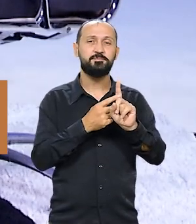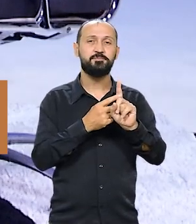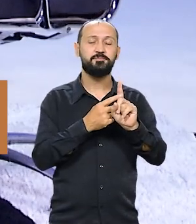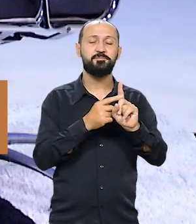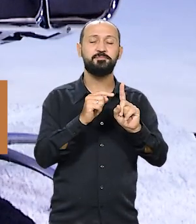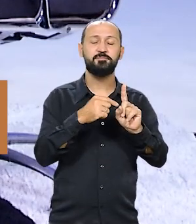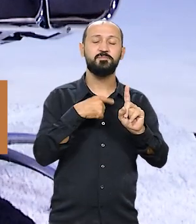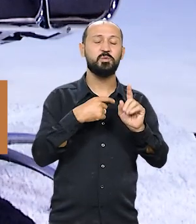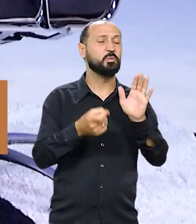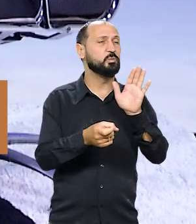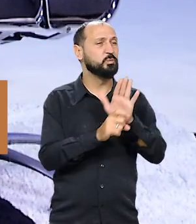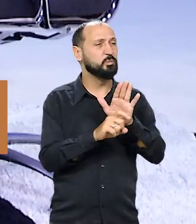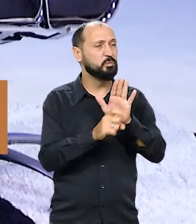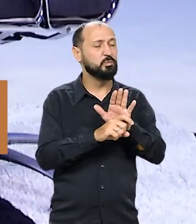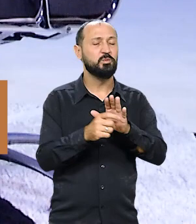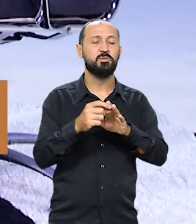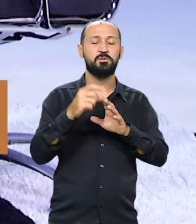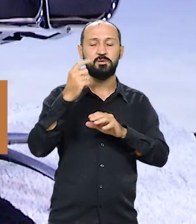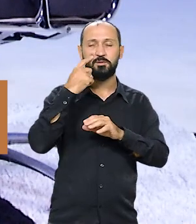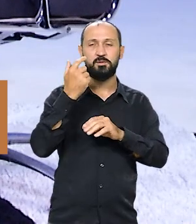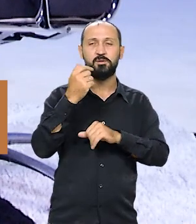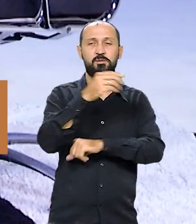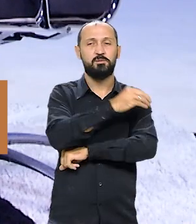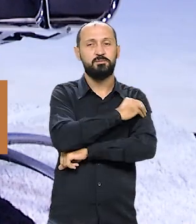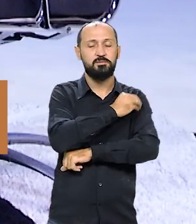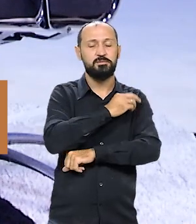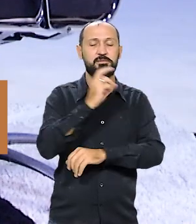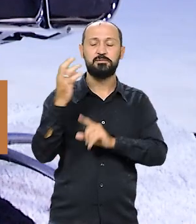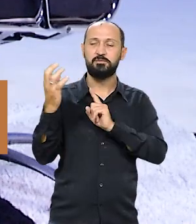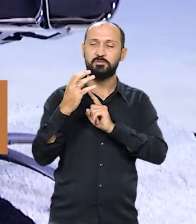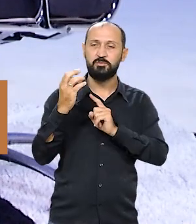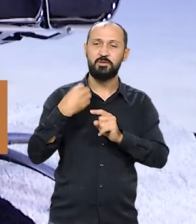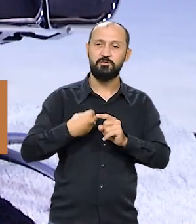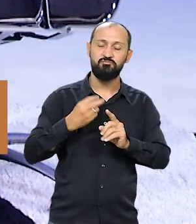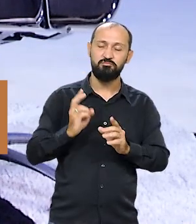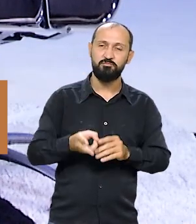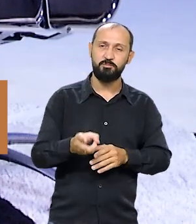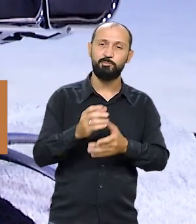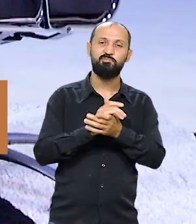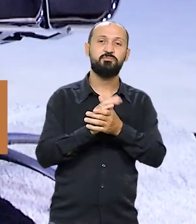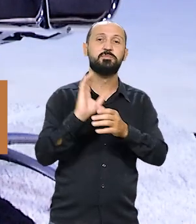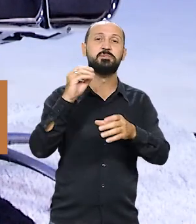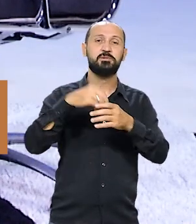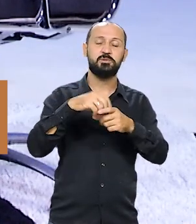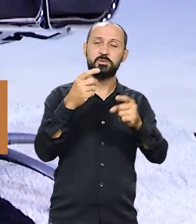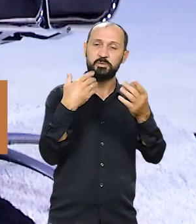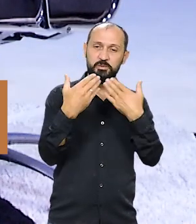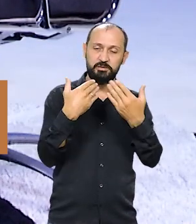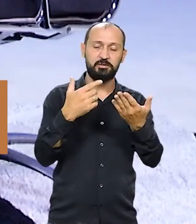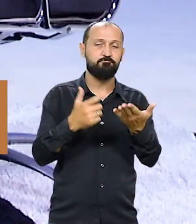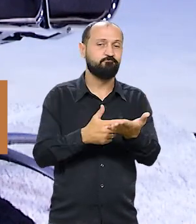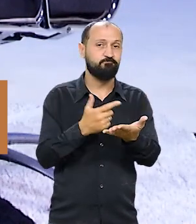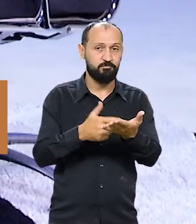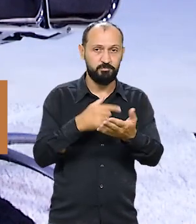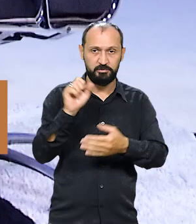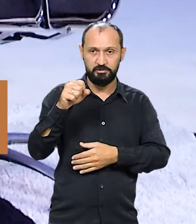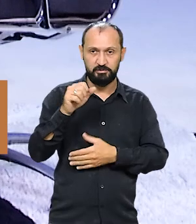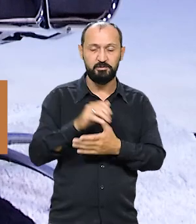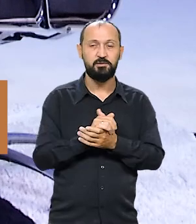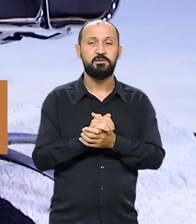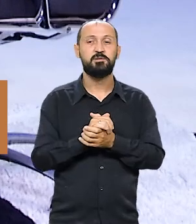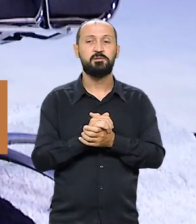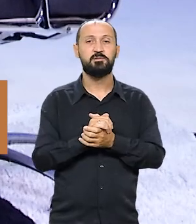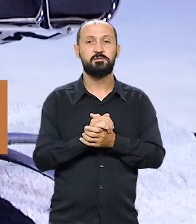gravidezes com gestação com drogas, com álcool, isso vai impactar também durante toda a vida. Então, isso aqui também está discutido nessa